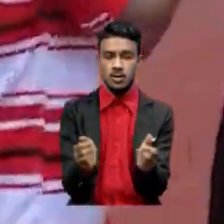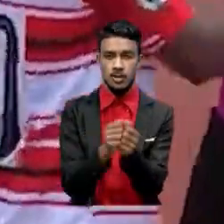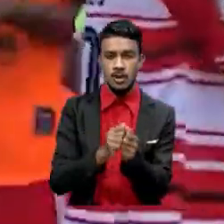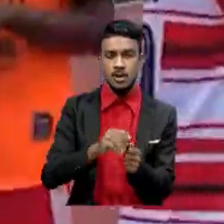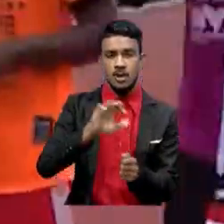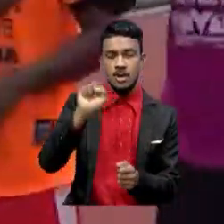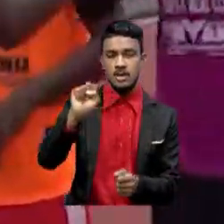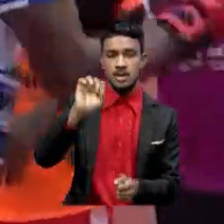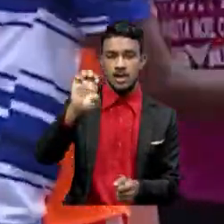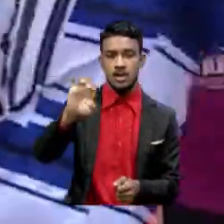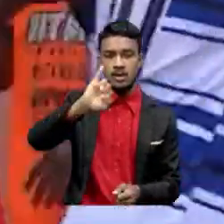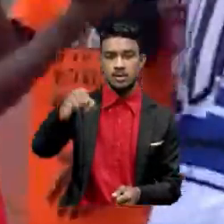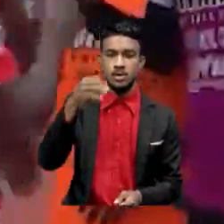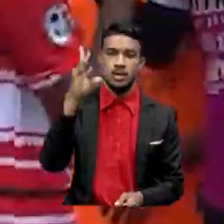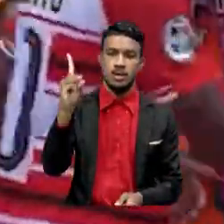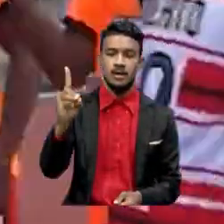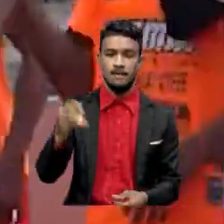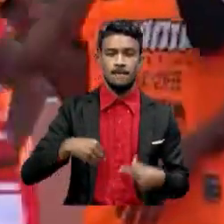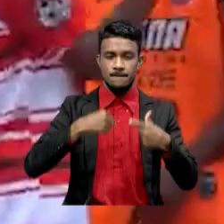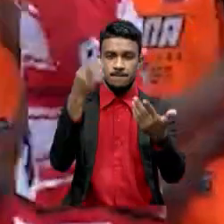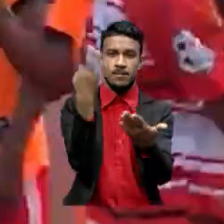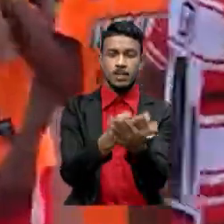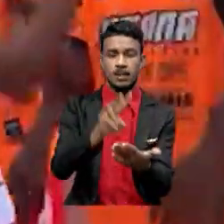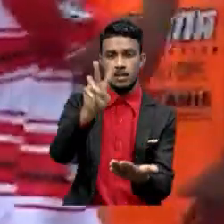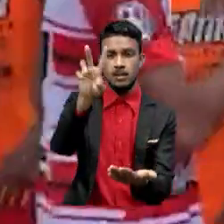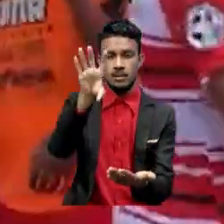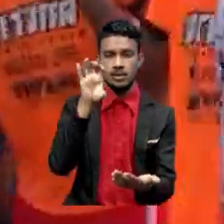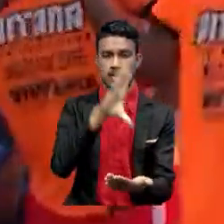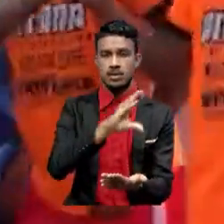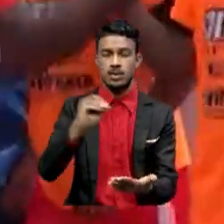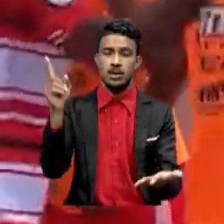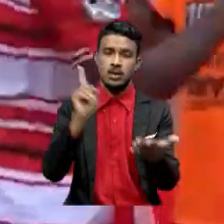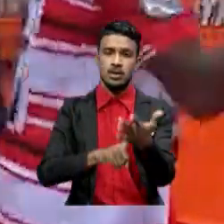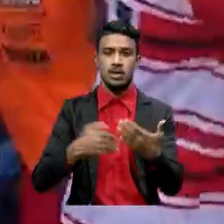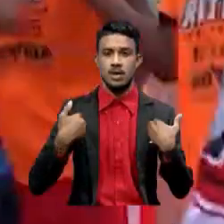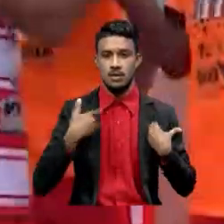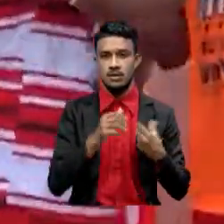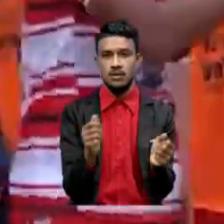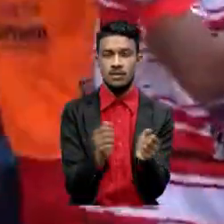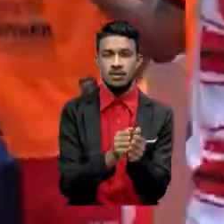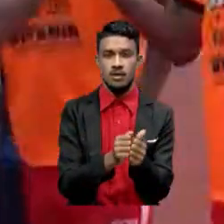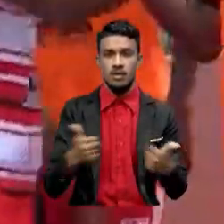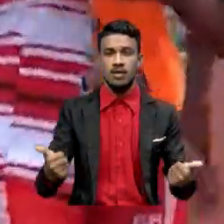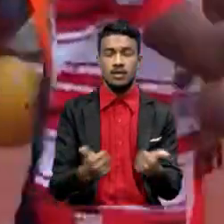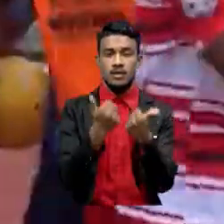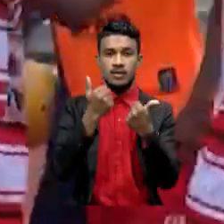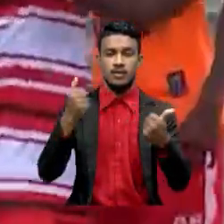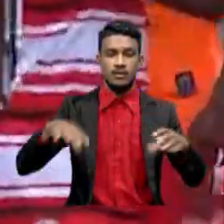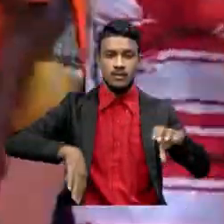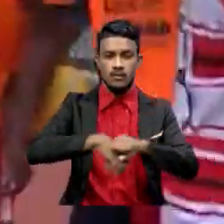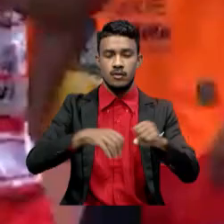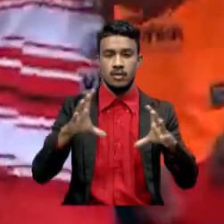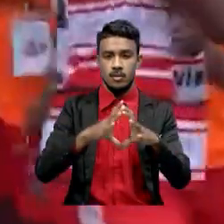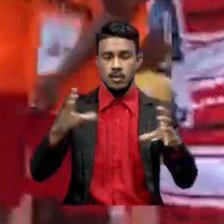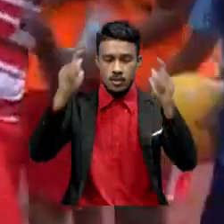tau riung atus rua atu apoio Liga Futebol Timor-Leste. Discussão se lau hela ho Federação Futebol Timor-Leste, no Liga